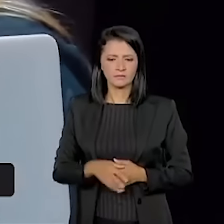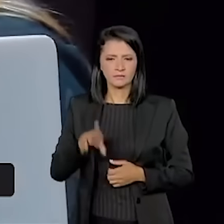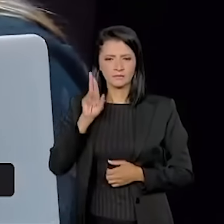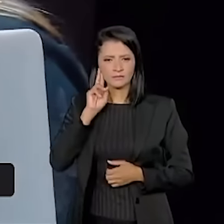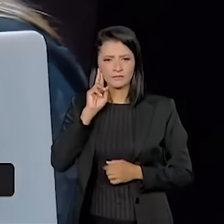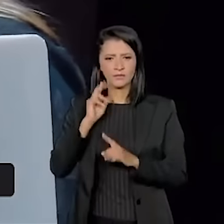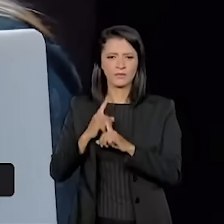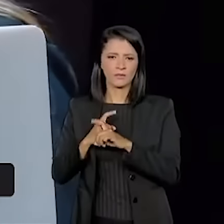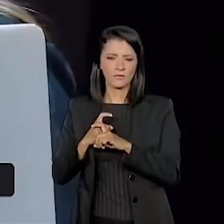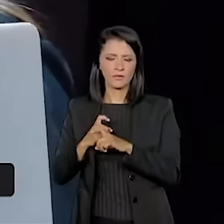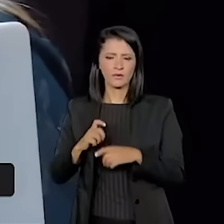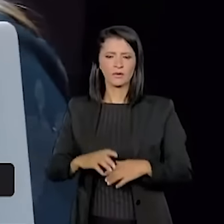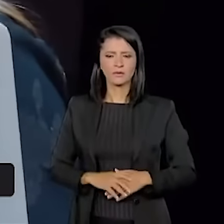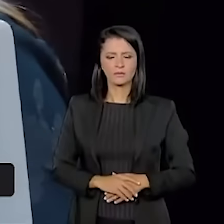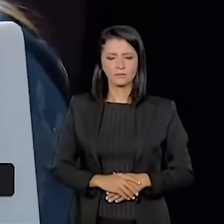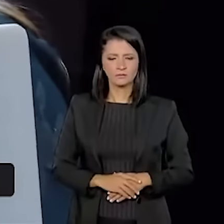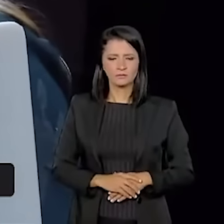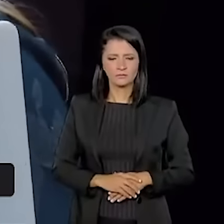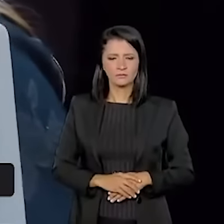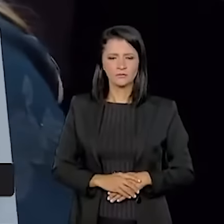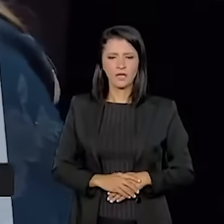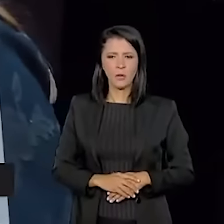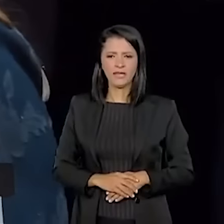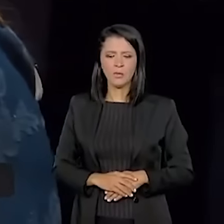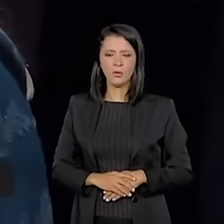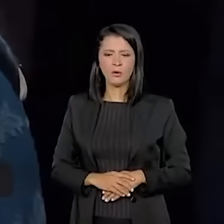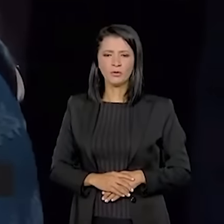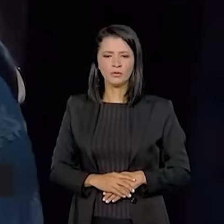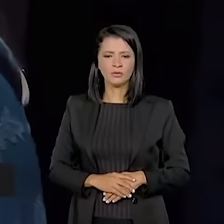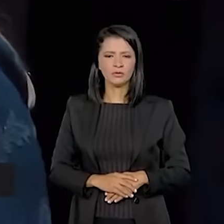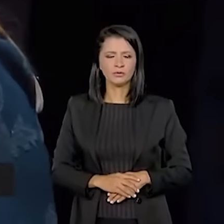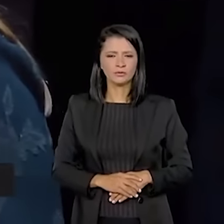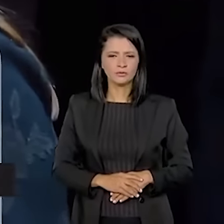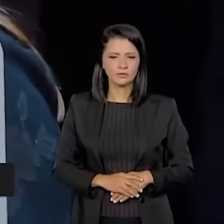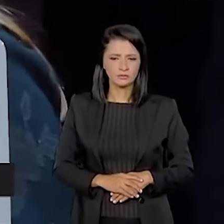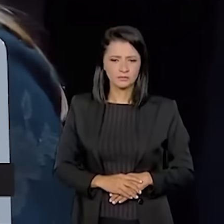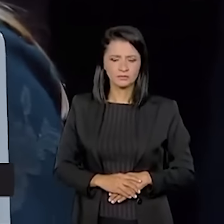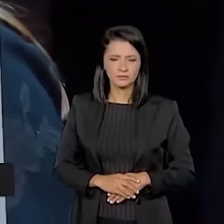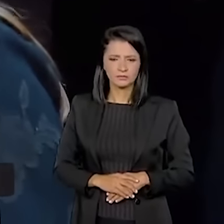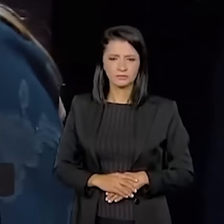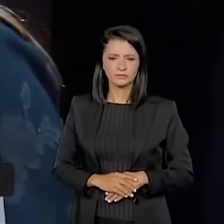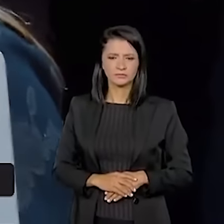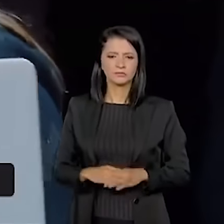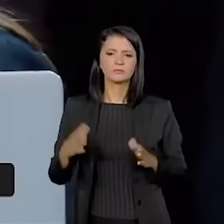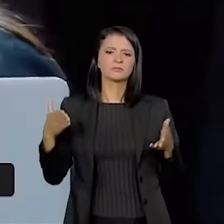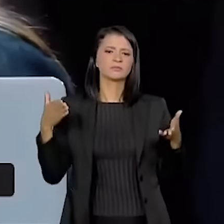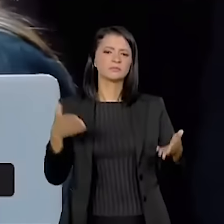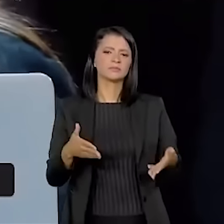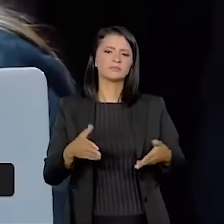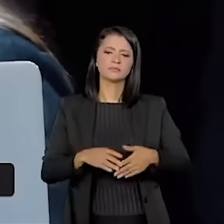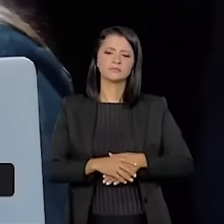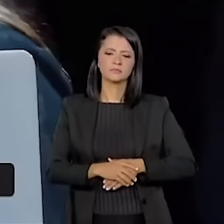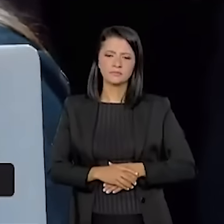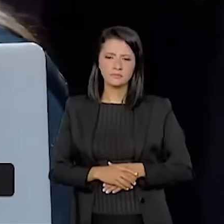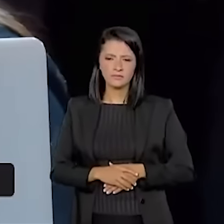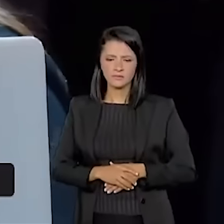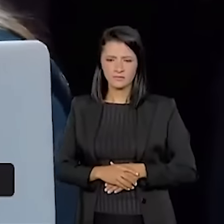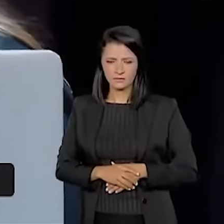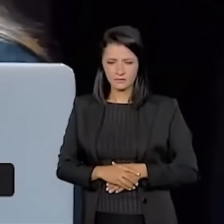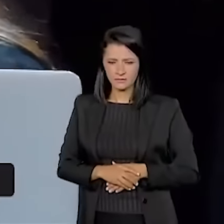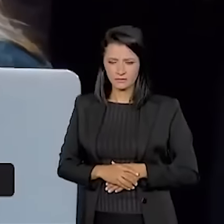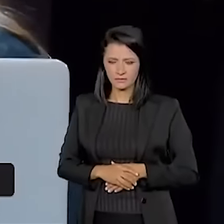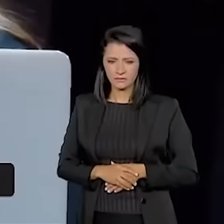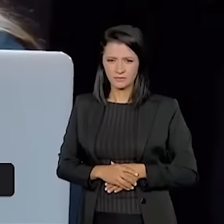But increasingly, we've seen the Global South outreach. And yeah, I just want to know how would it